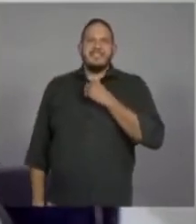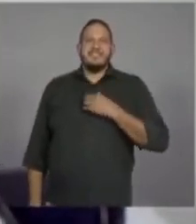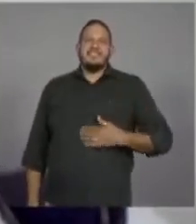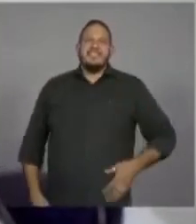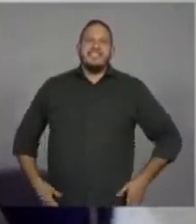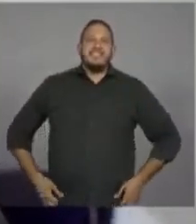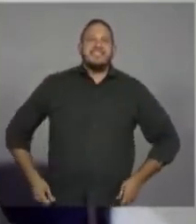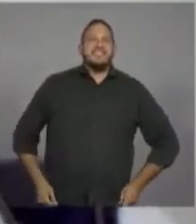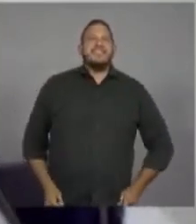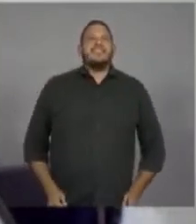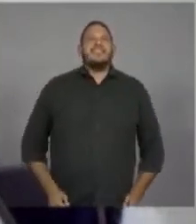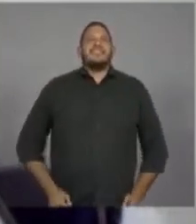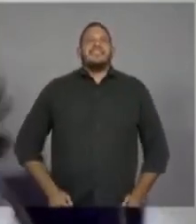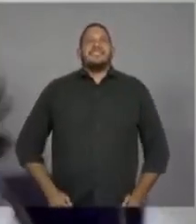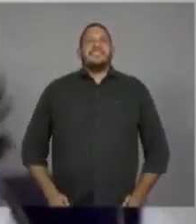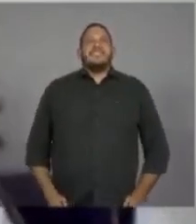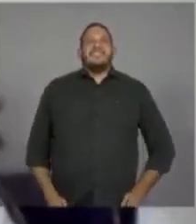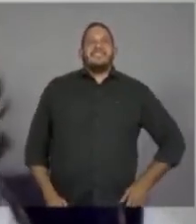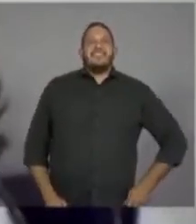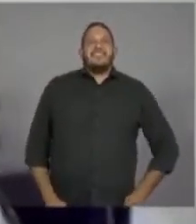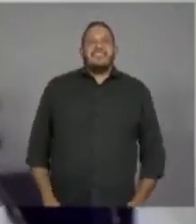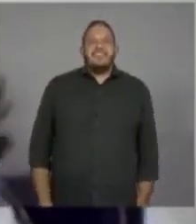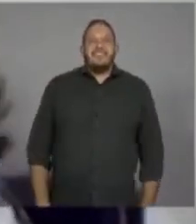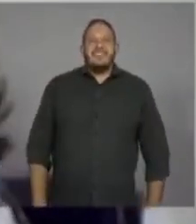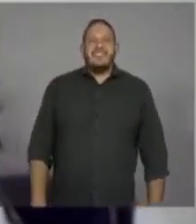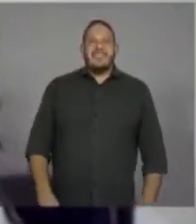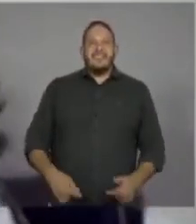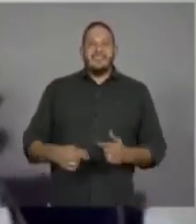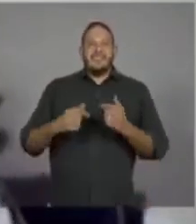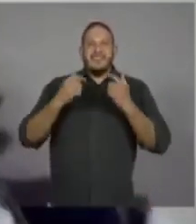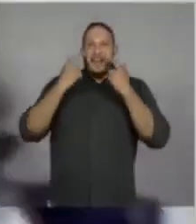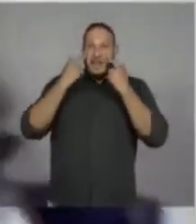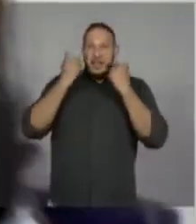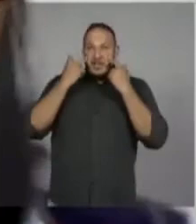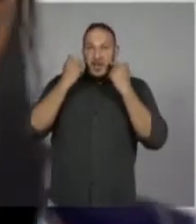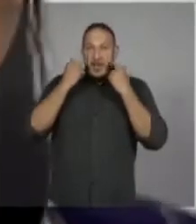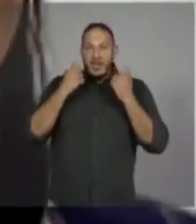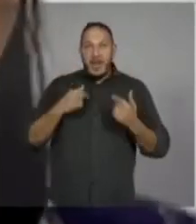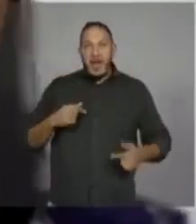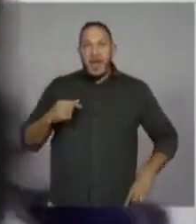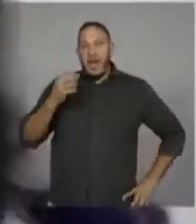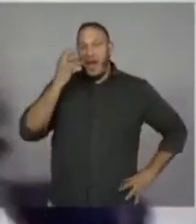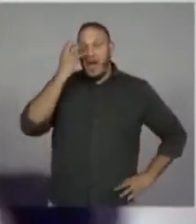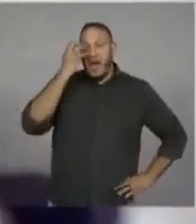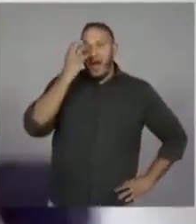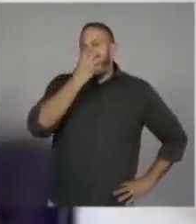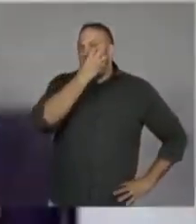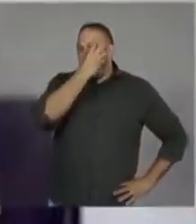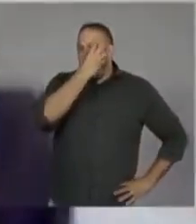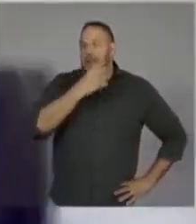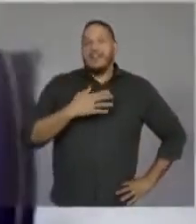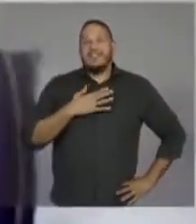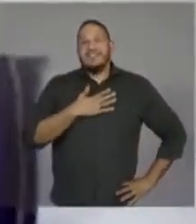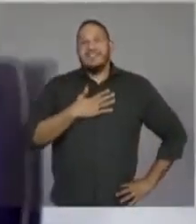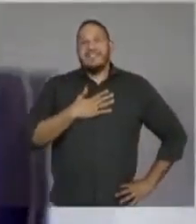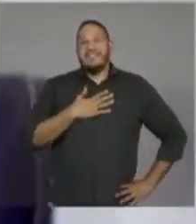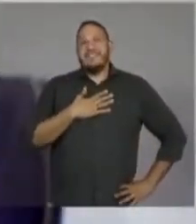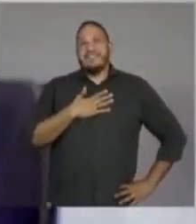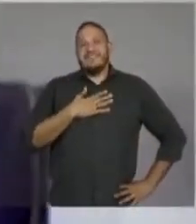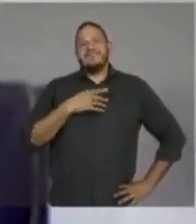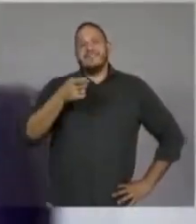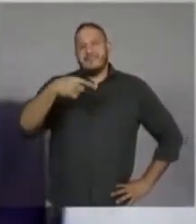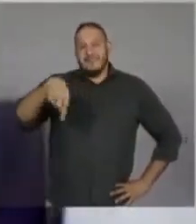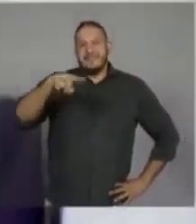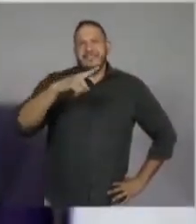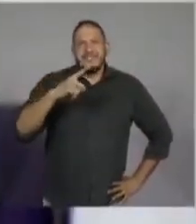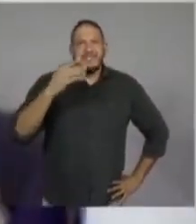Dizer que eu chorei até desbotar íris. Acho que eu estou com o olho mais claro até. Vocês sabem muito